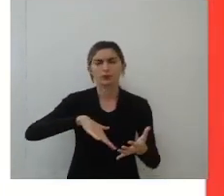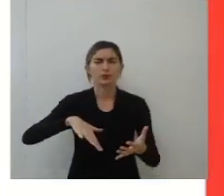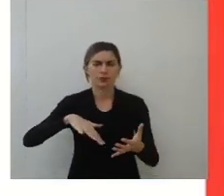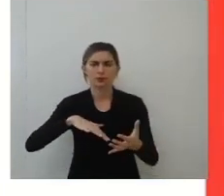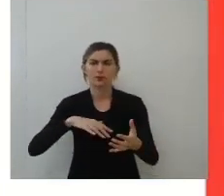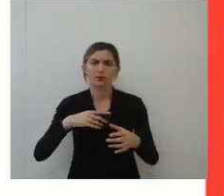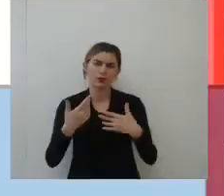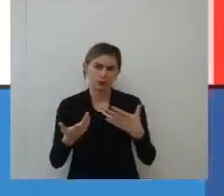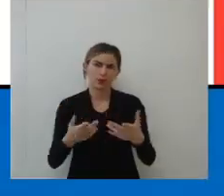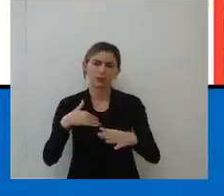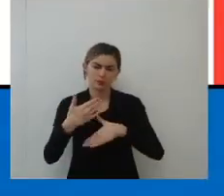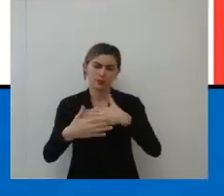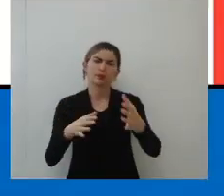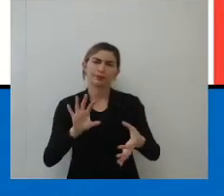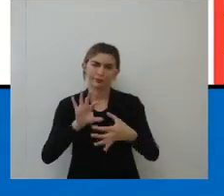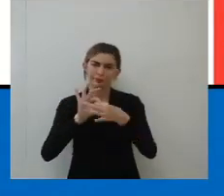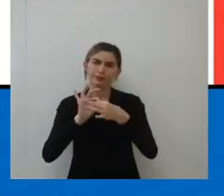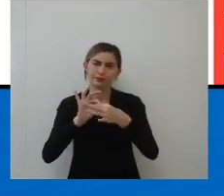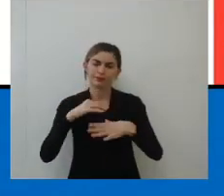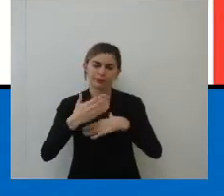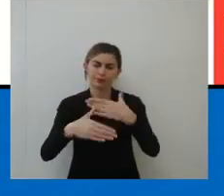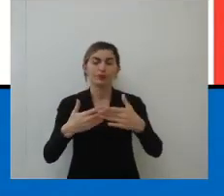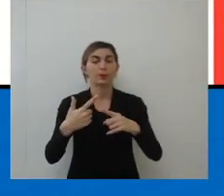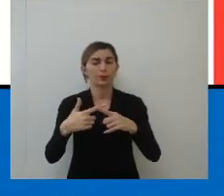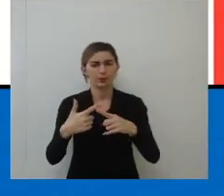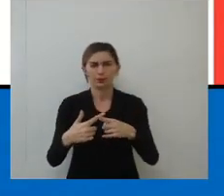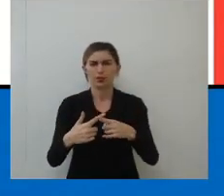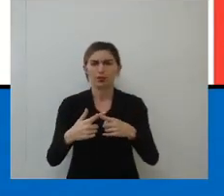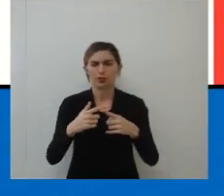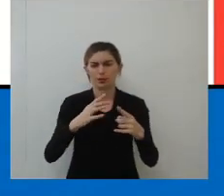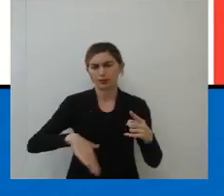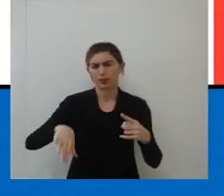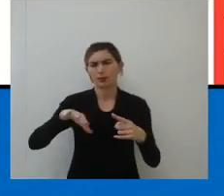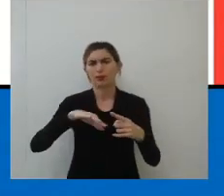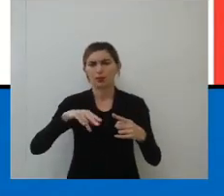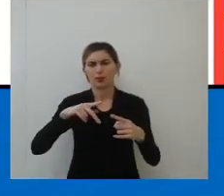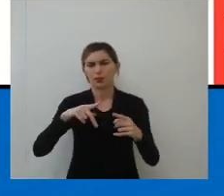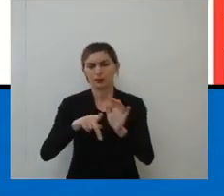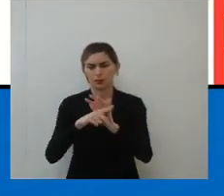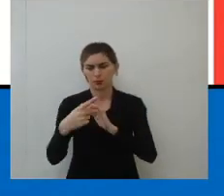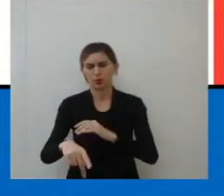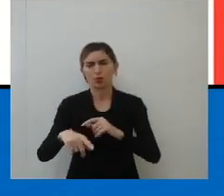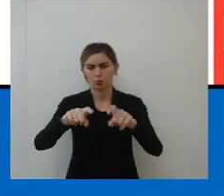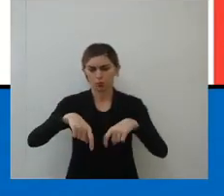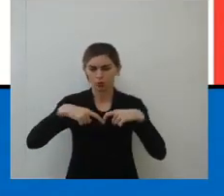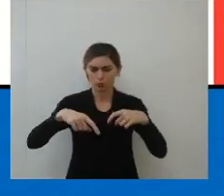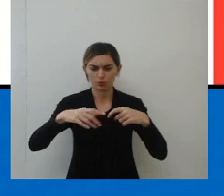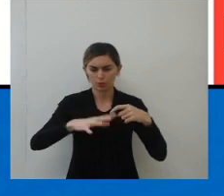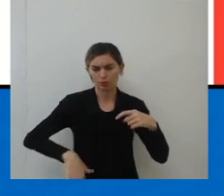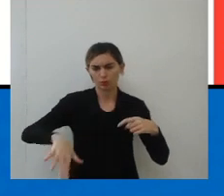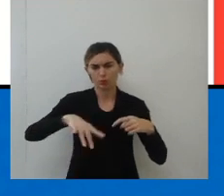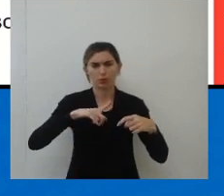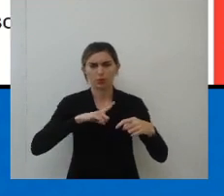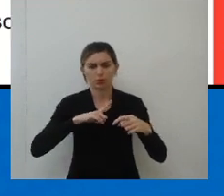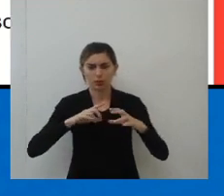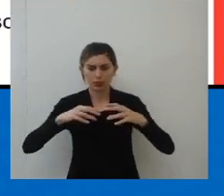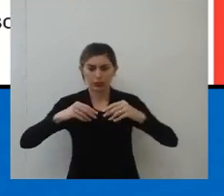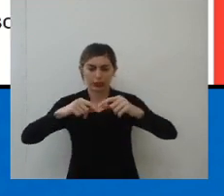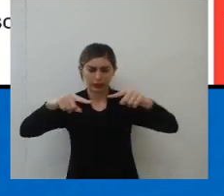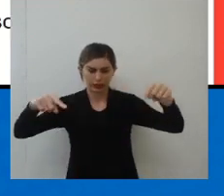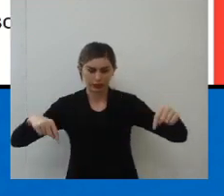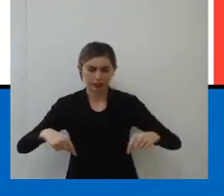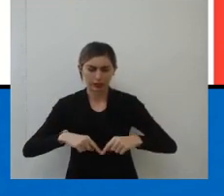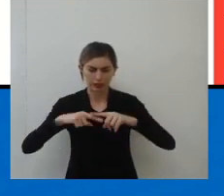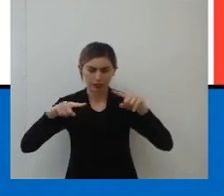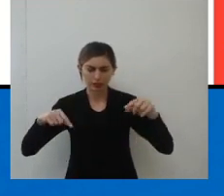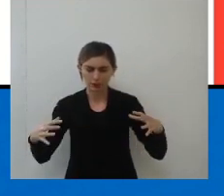diretamente ligada a esse processo, porque a formação dessa grande propriedade rural, onde tem um acúmulo de terras